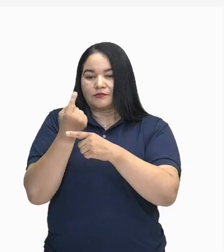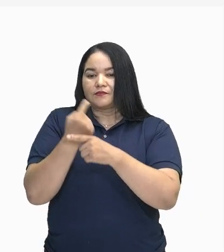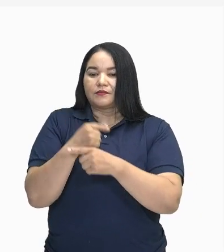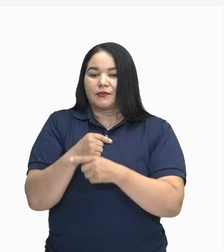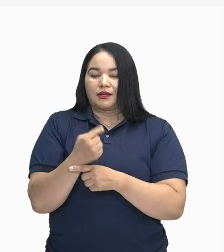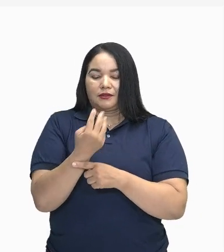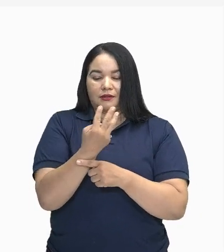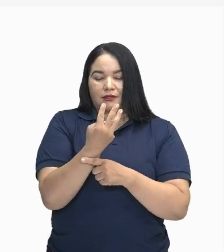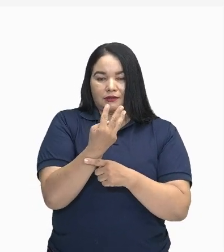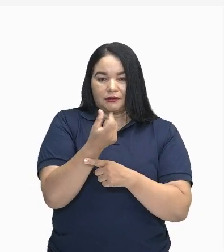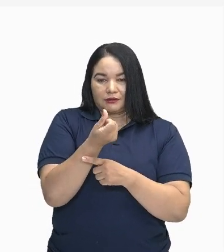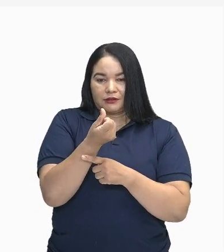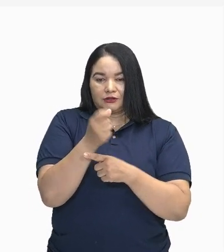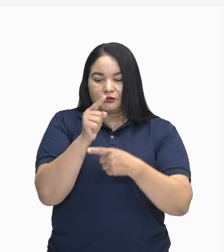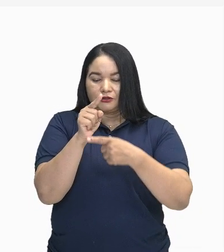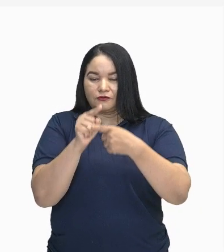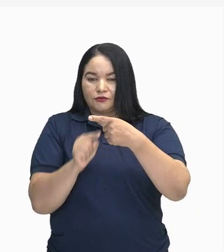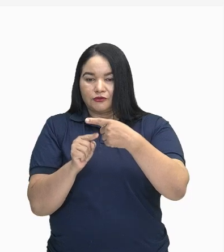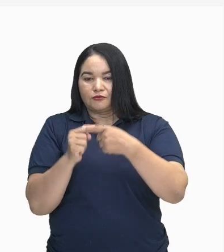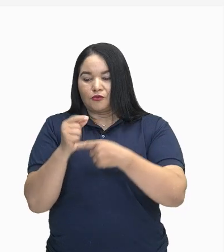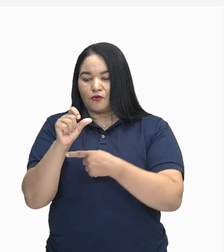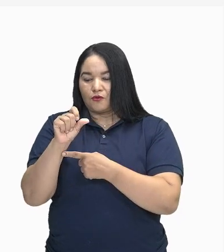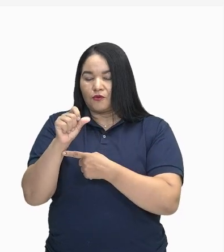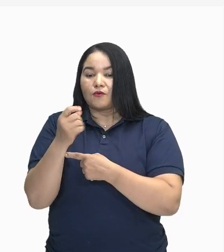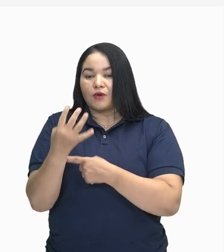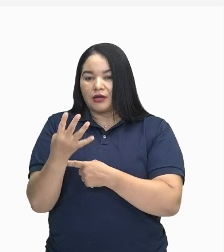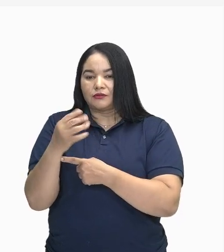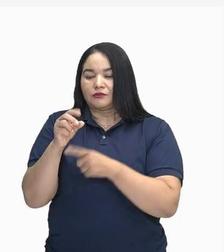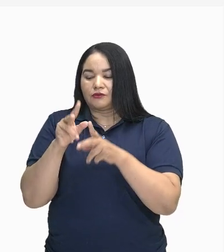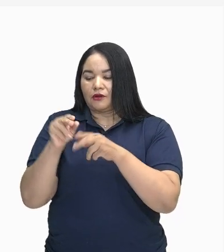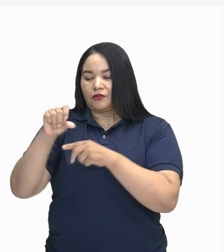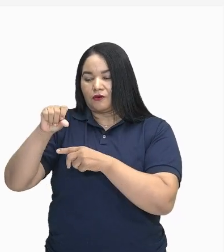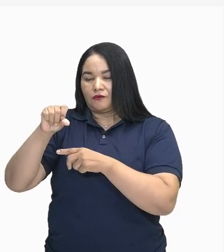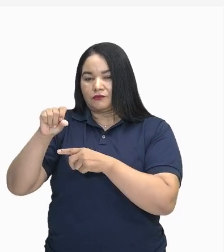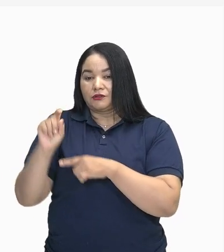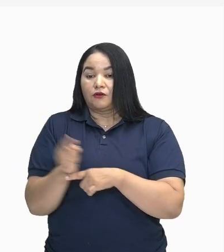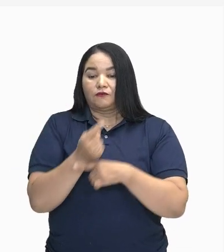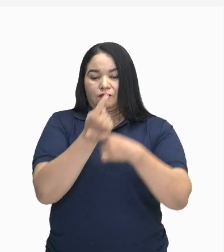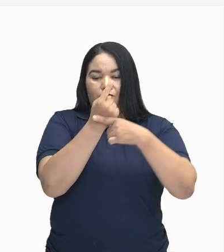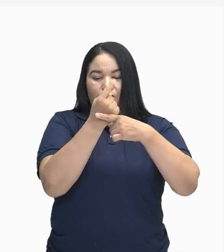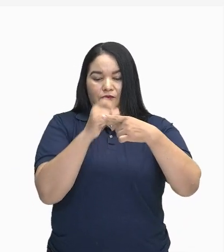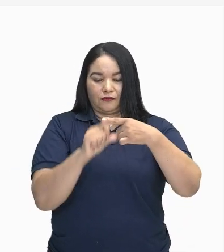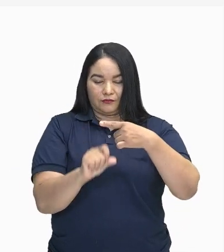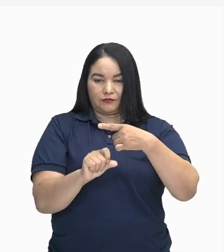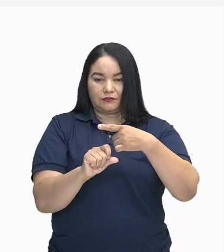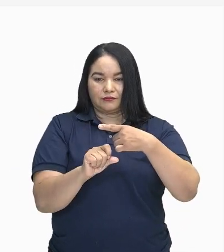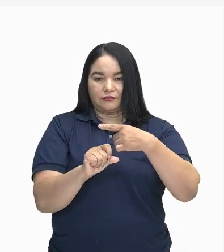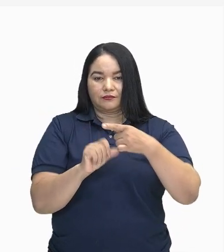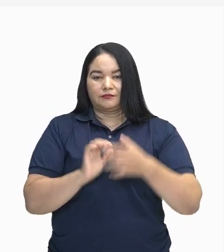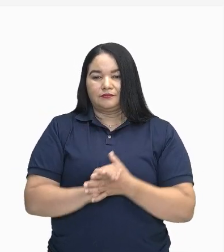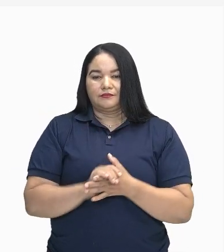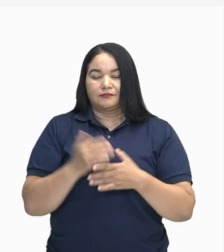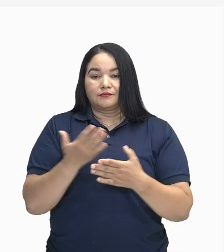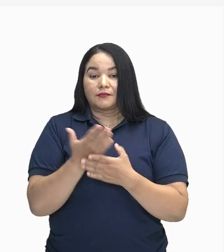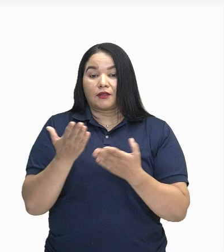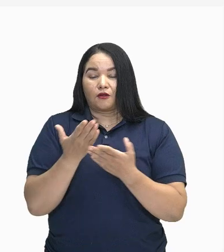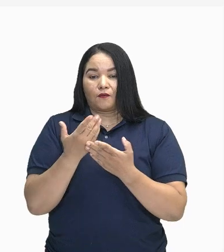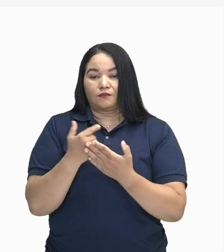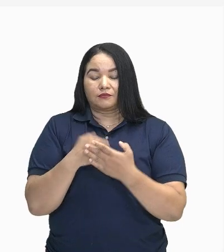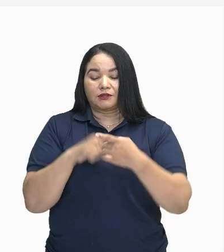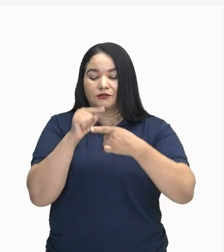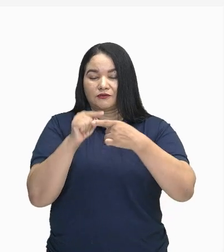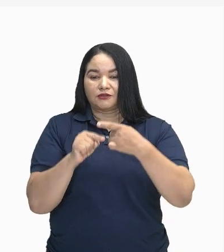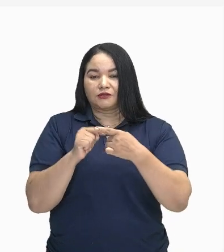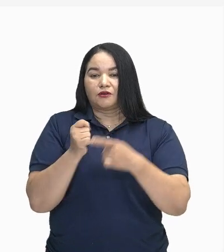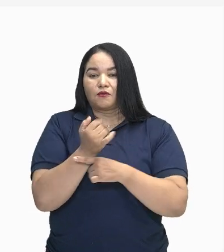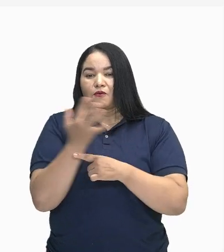dividido por 4 é 9, certo? Bom, então a razão entre o número de